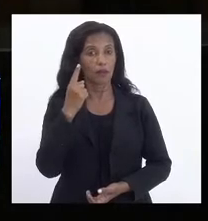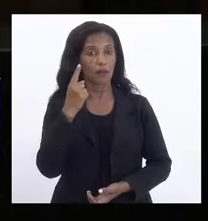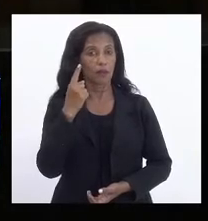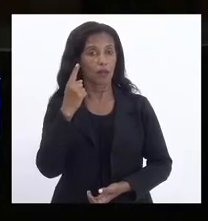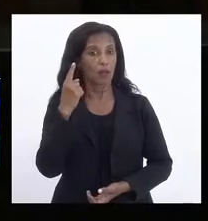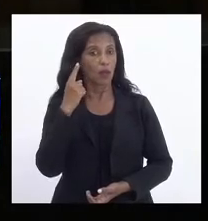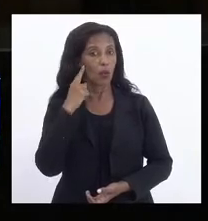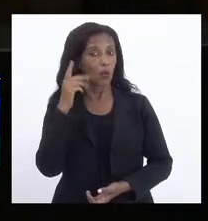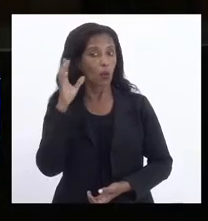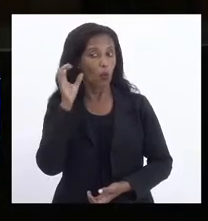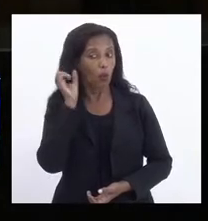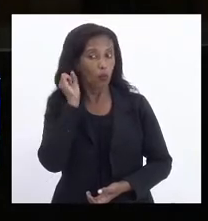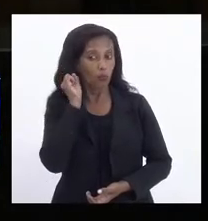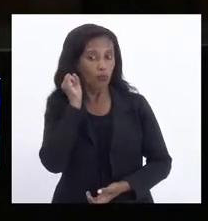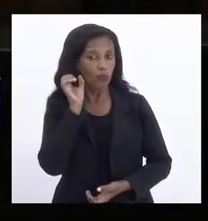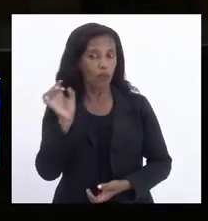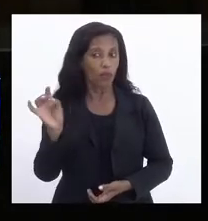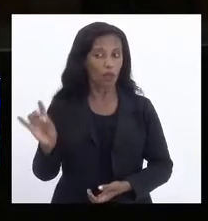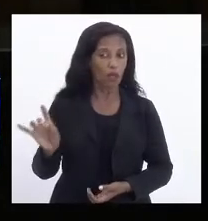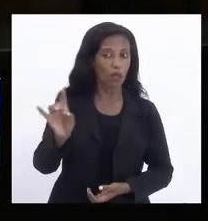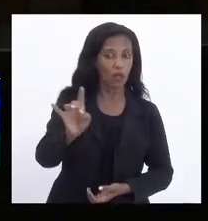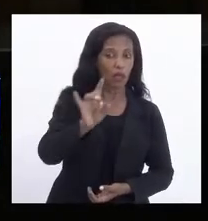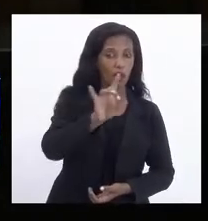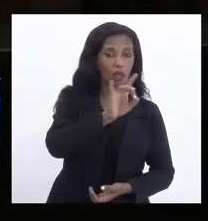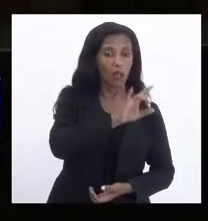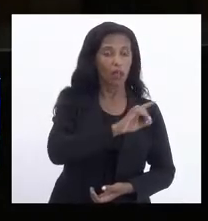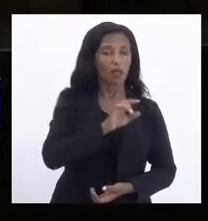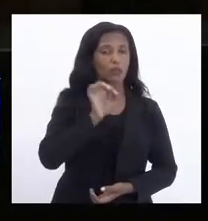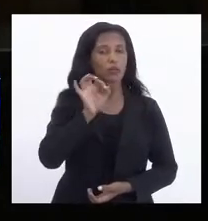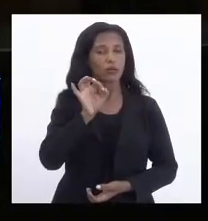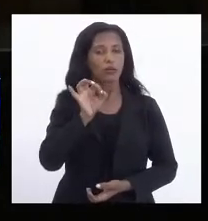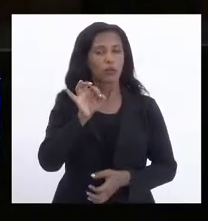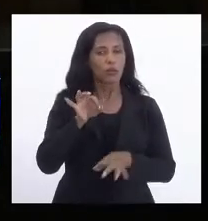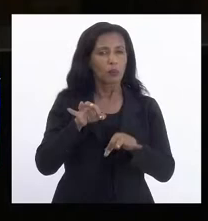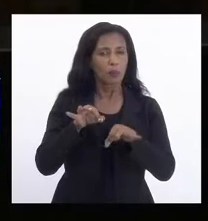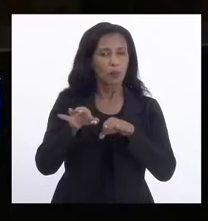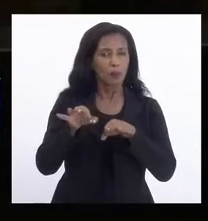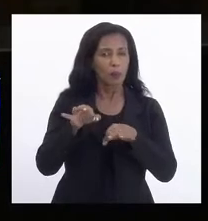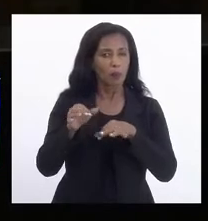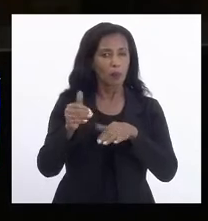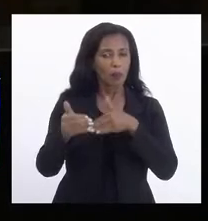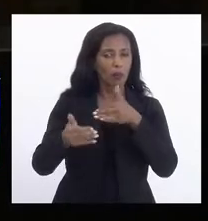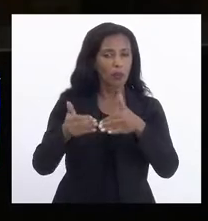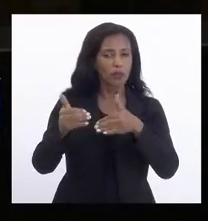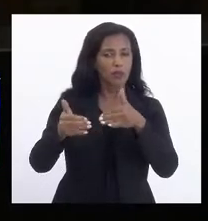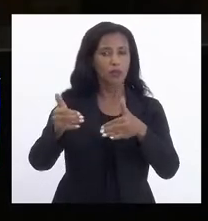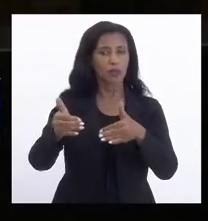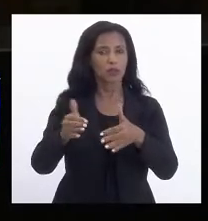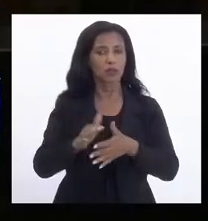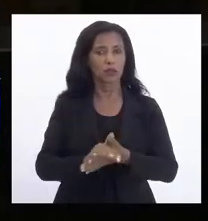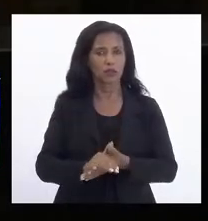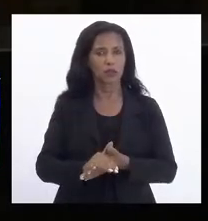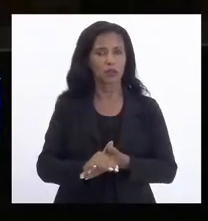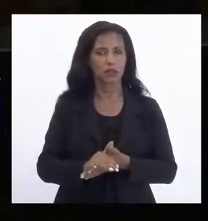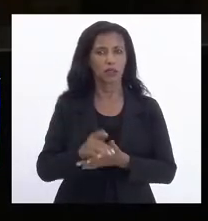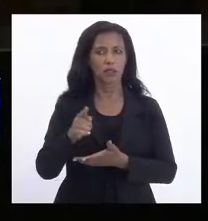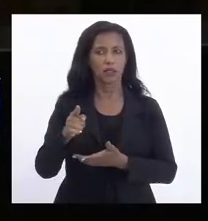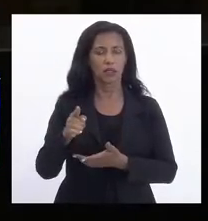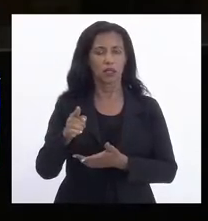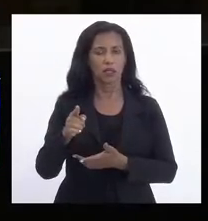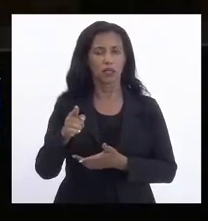fazer uma escuta sobre um processo que encontra-se